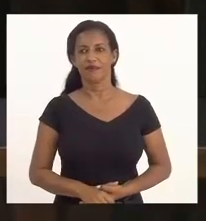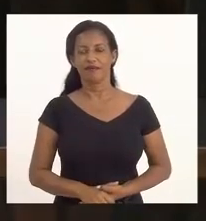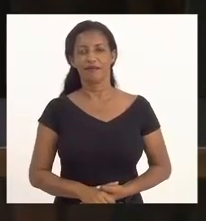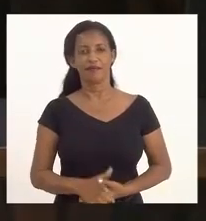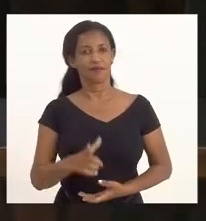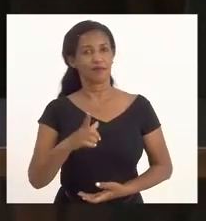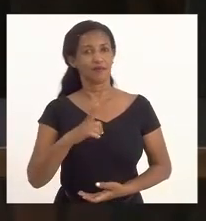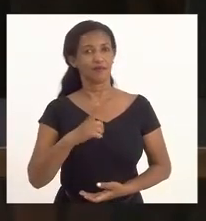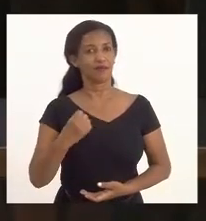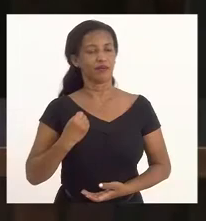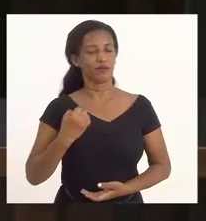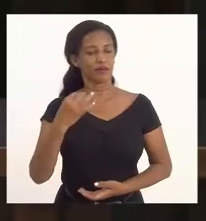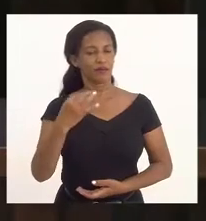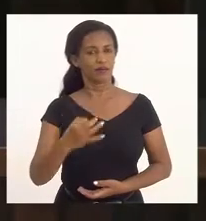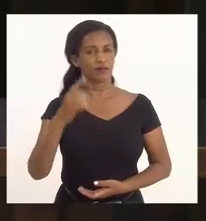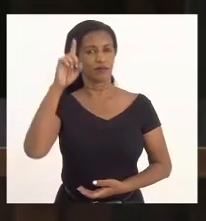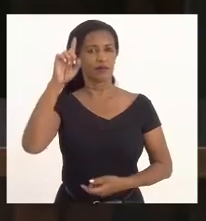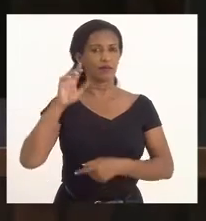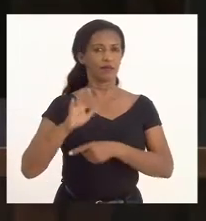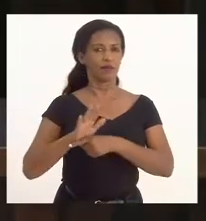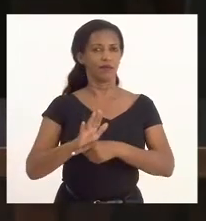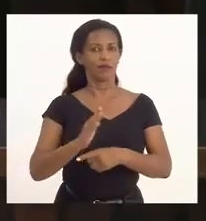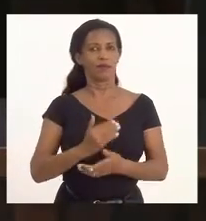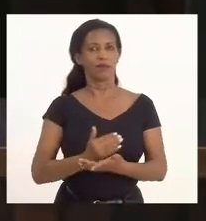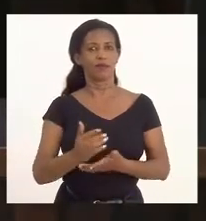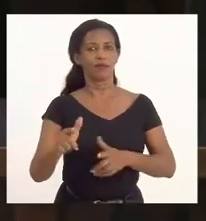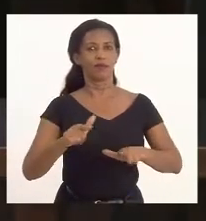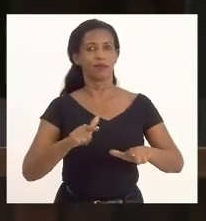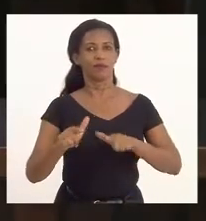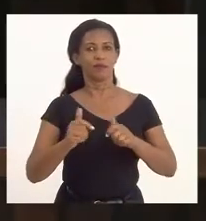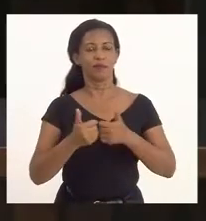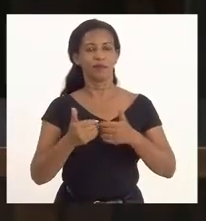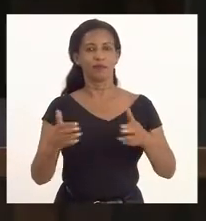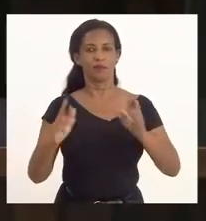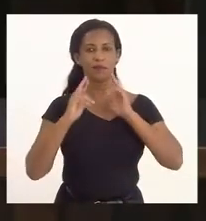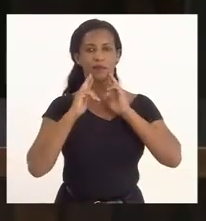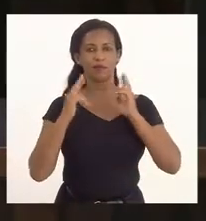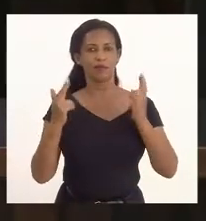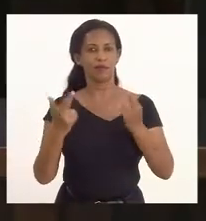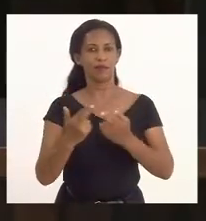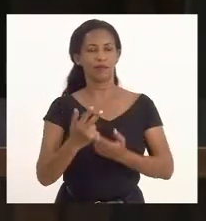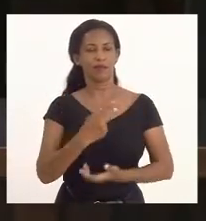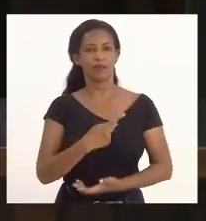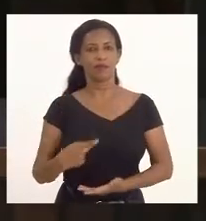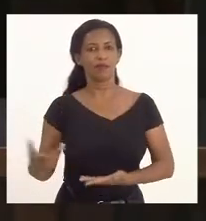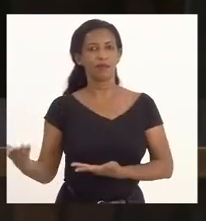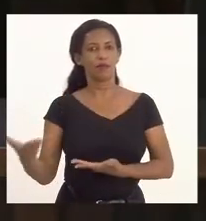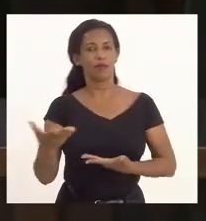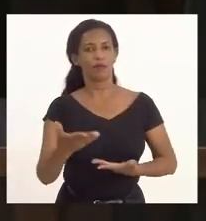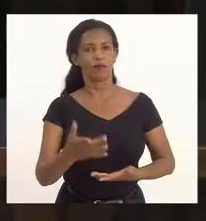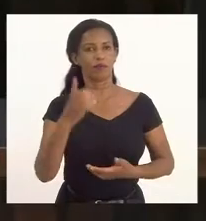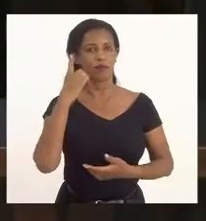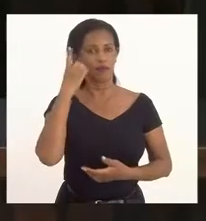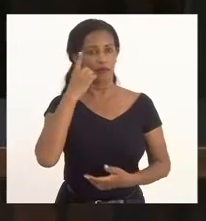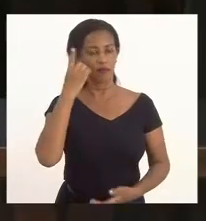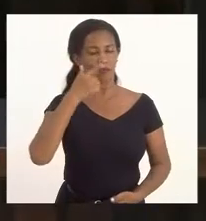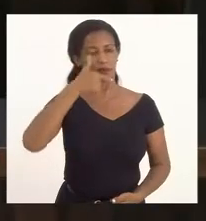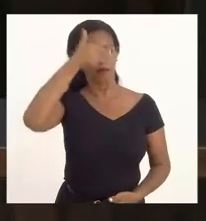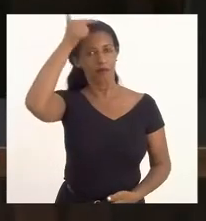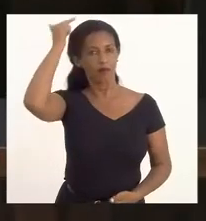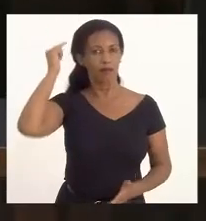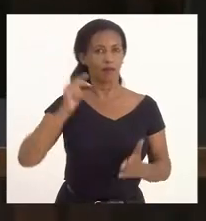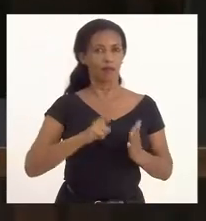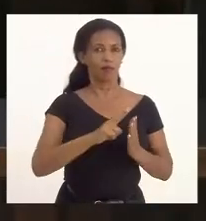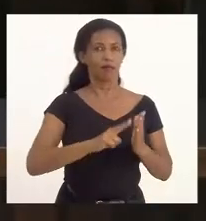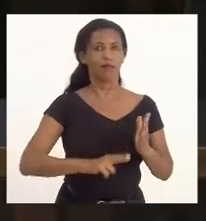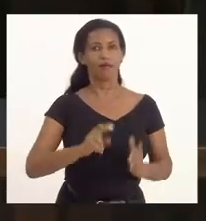Havendo um número legal e sobre a proteção de Deus, iniciamos nosso trabalho. Está aberta a sessão. A presidência convida o senhor deputado Luiz Paulo para fazer